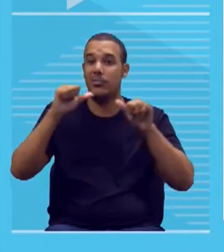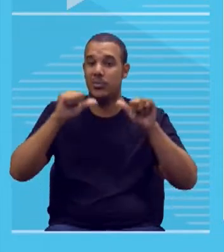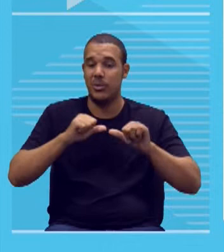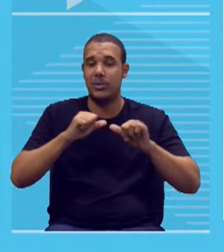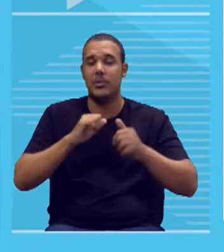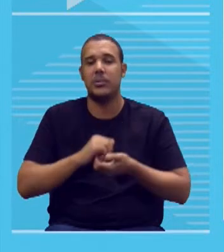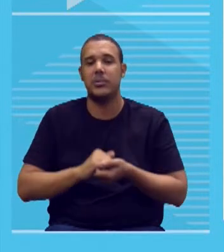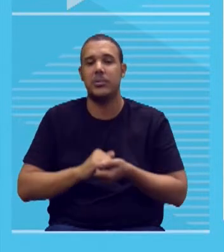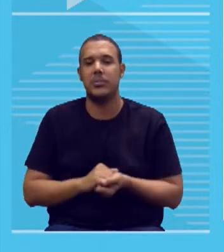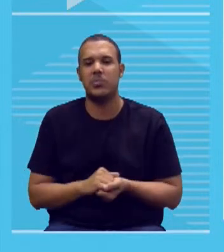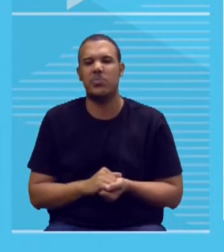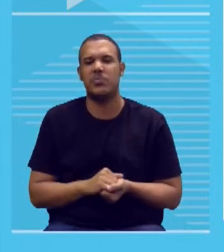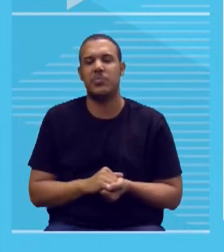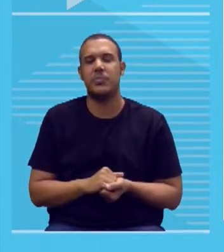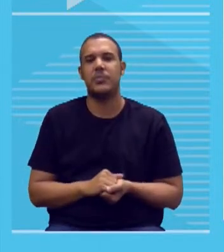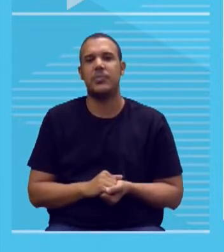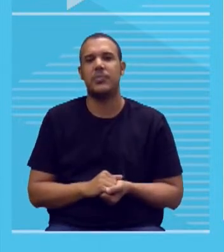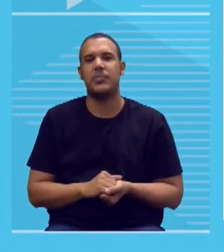porém